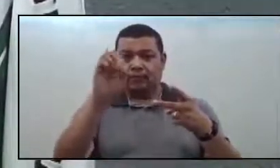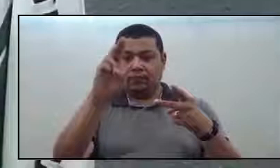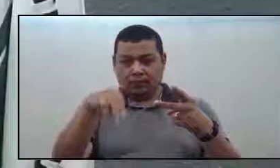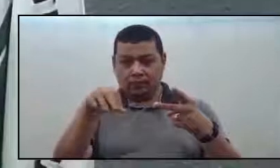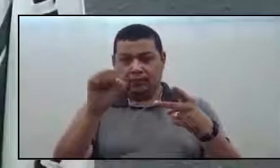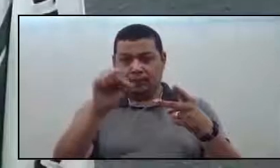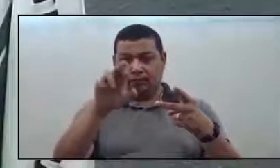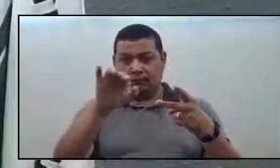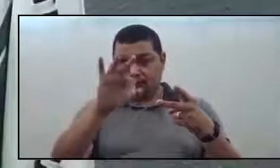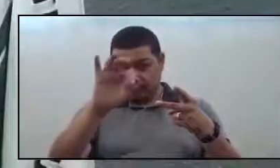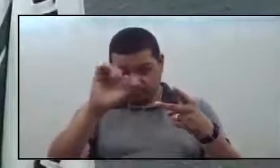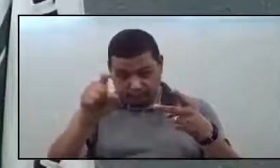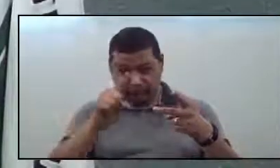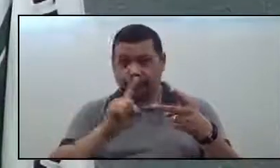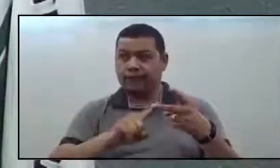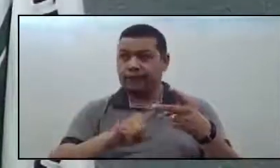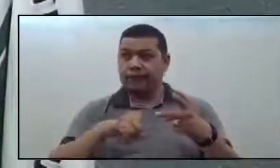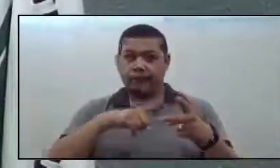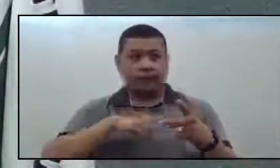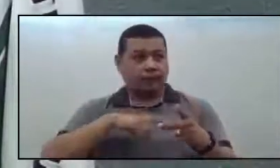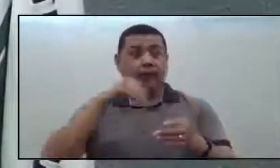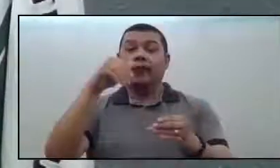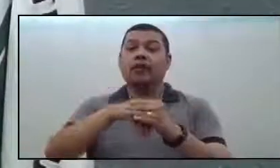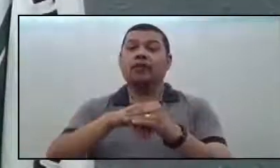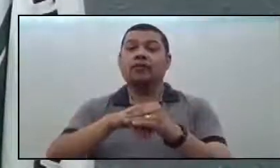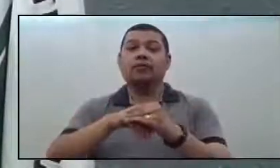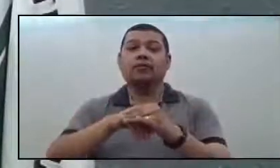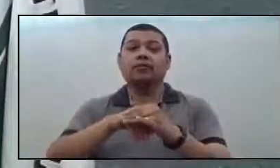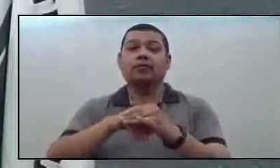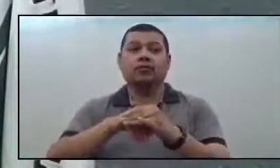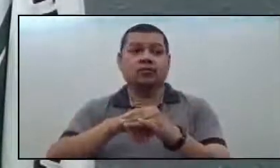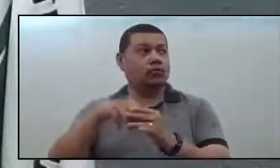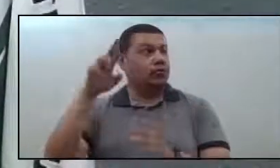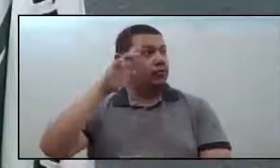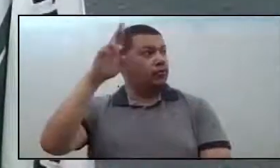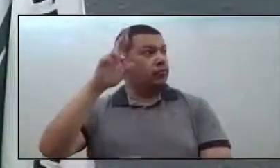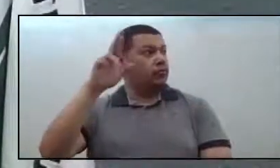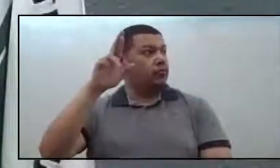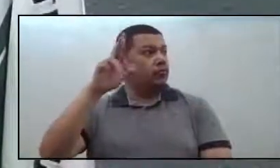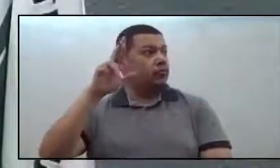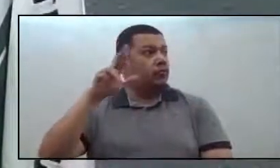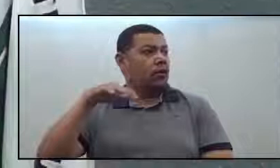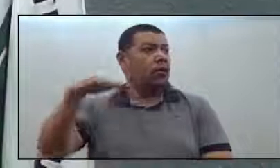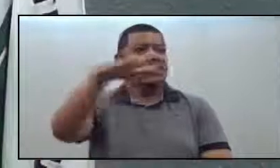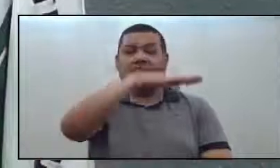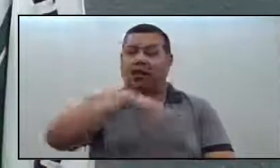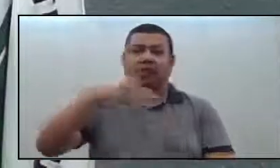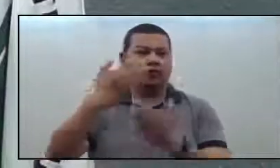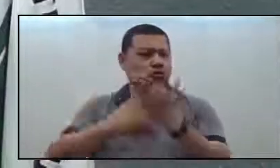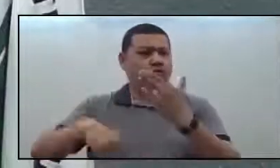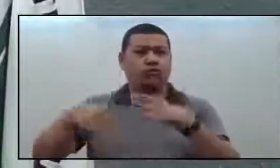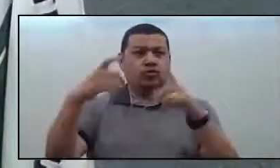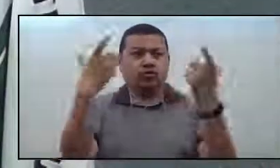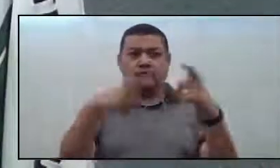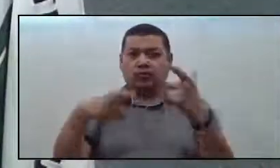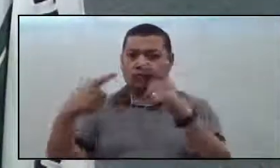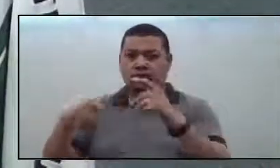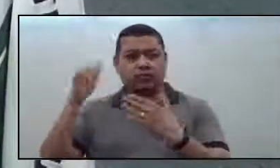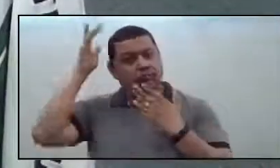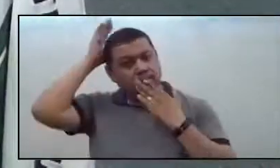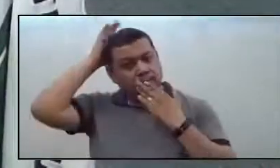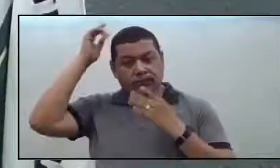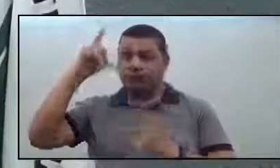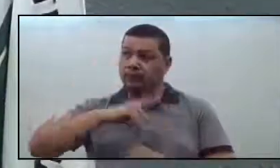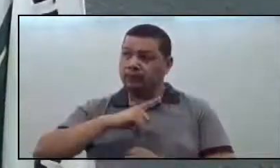geral dos índios das 28 aldeias dentro do município de Cacoal, onde teve aí